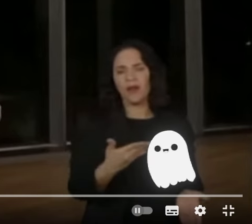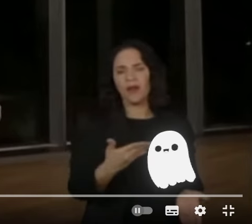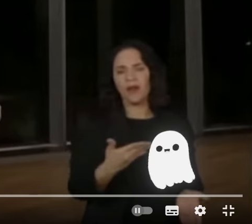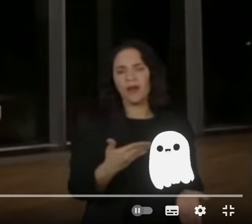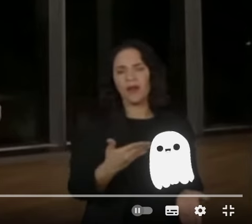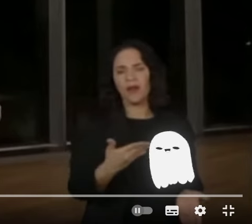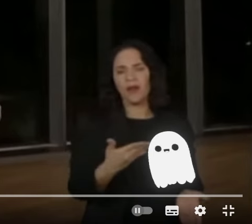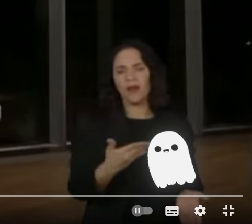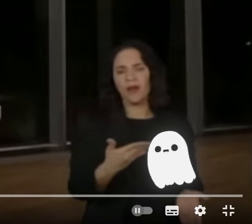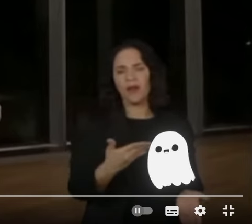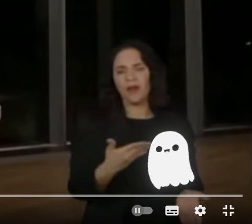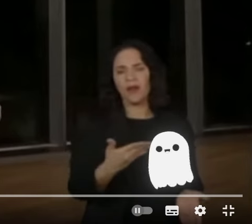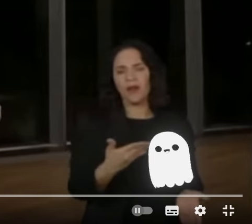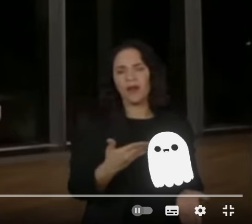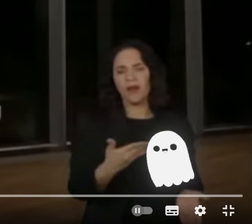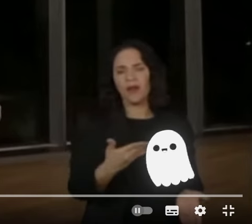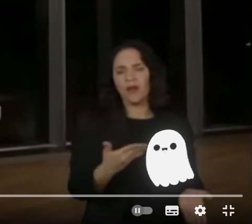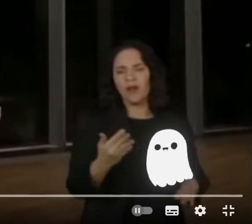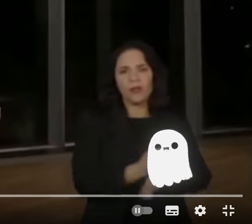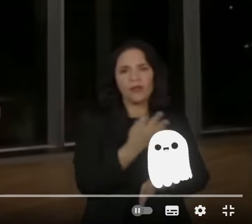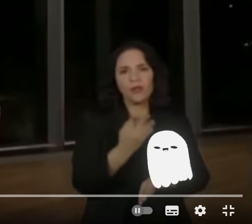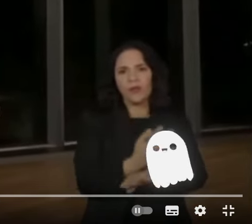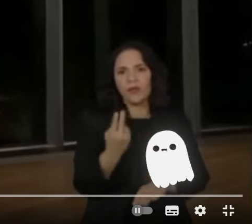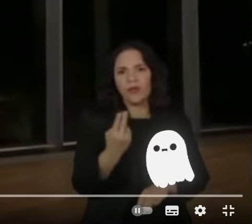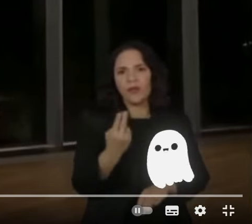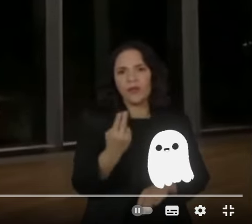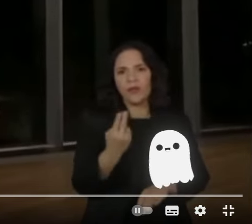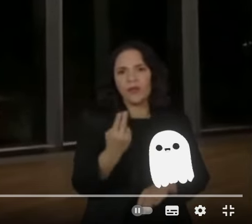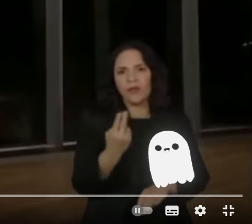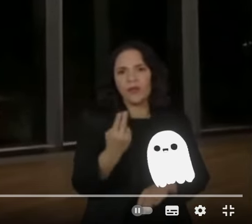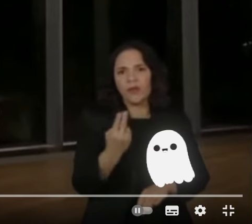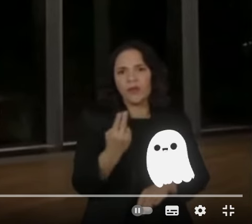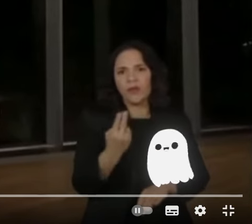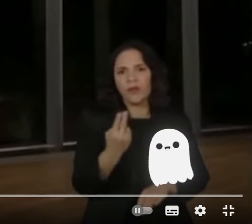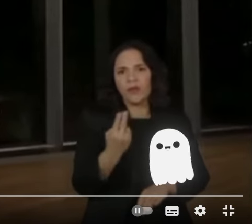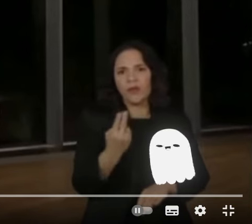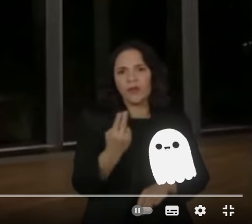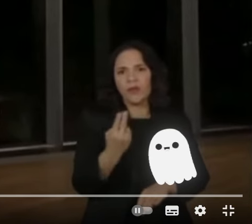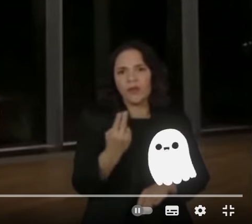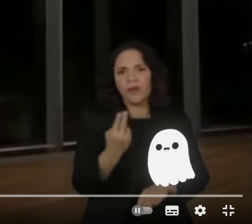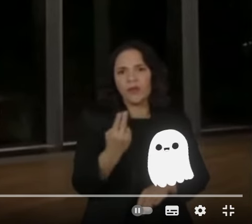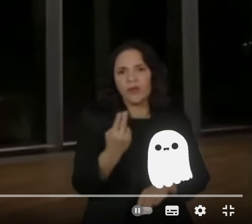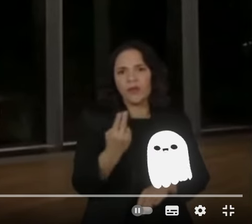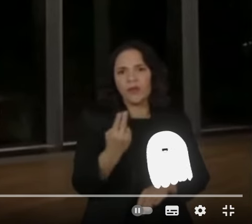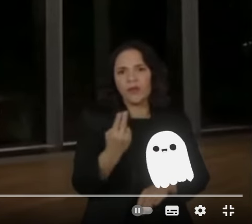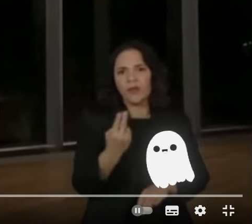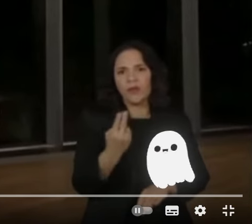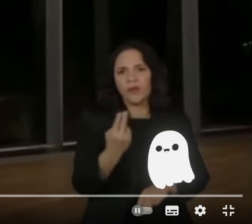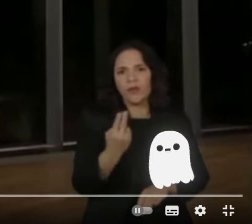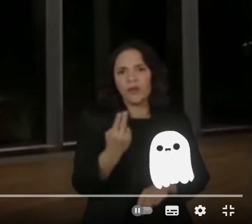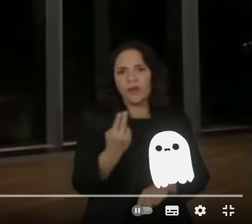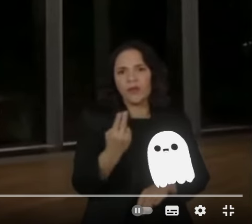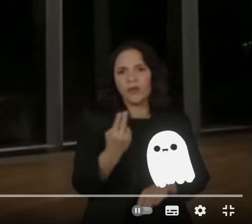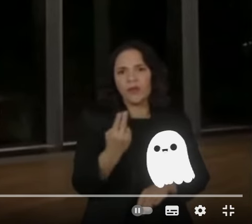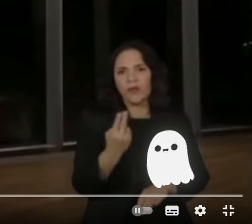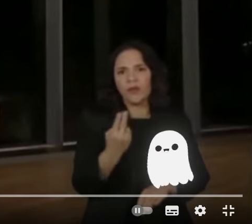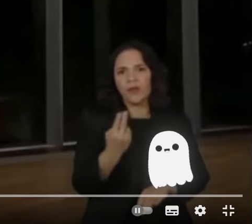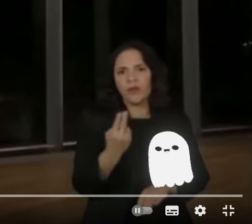ele fala que eu sou assim. Ai, ela teve três. Lucas underline, onde underline, estas underline, Bel